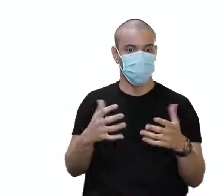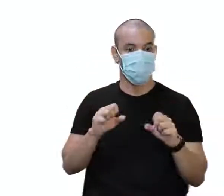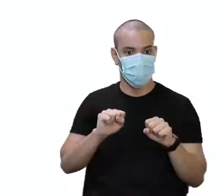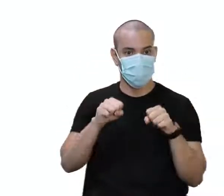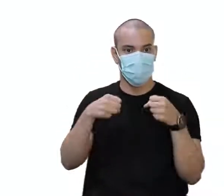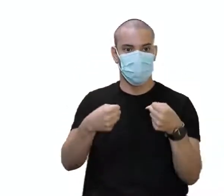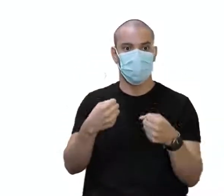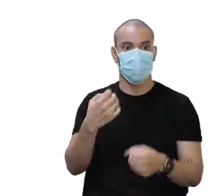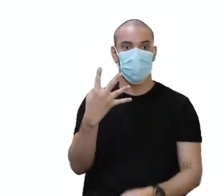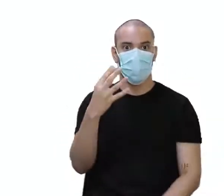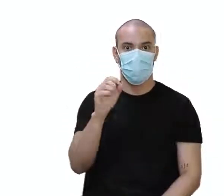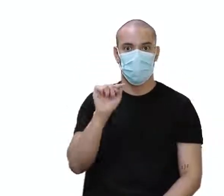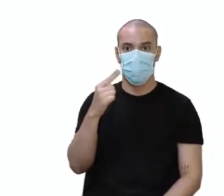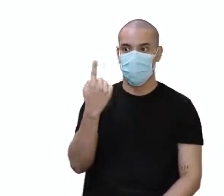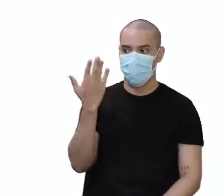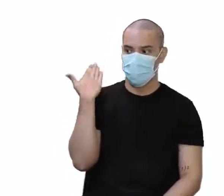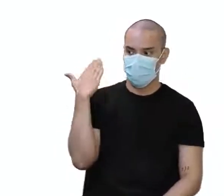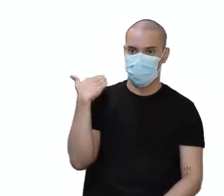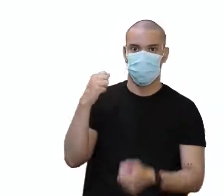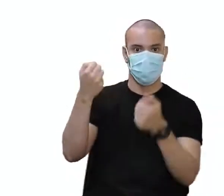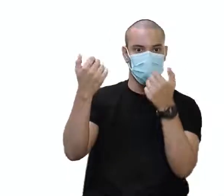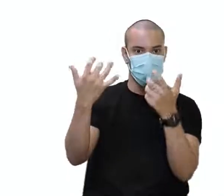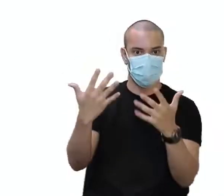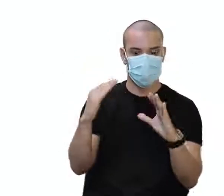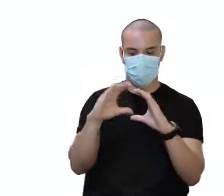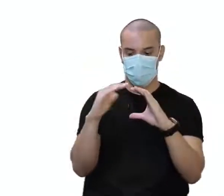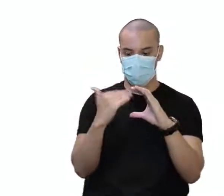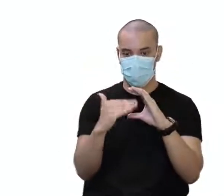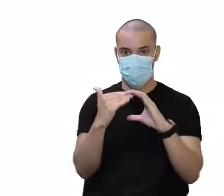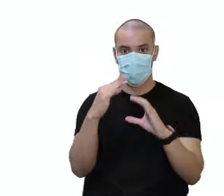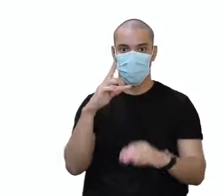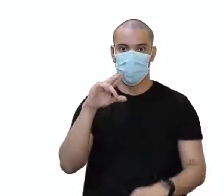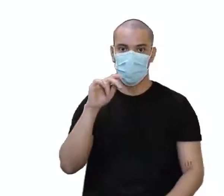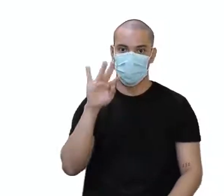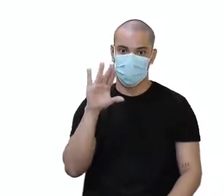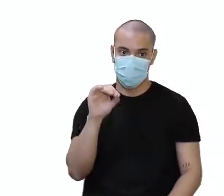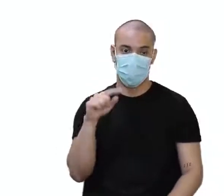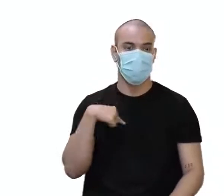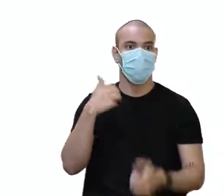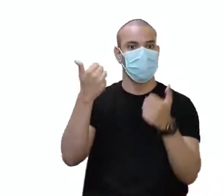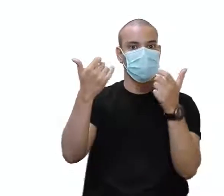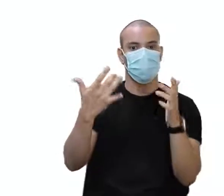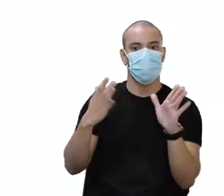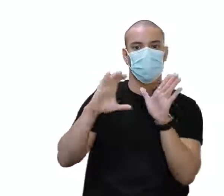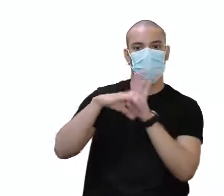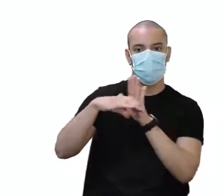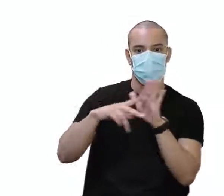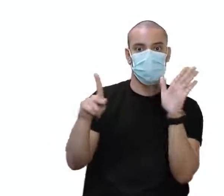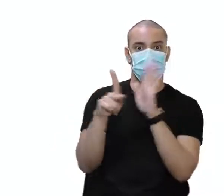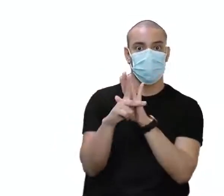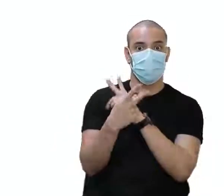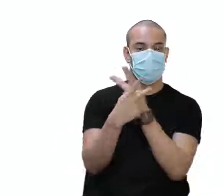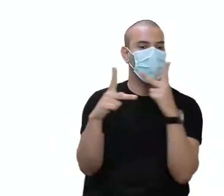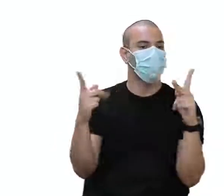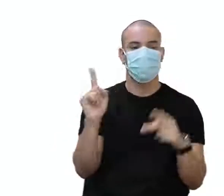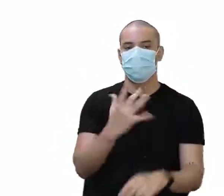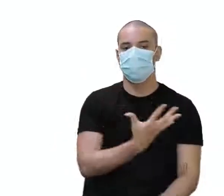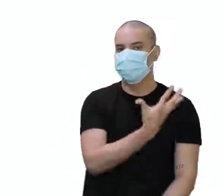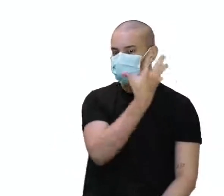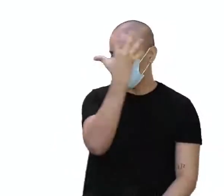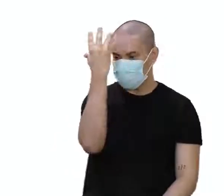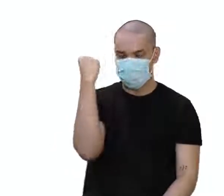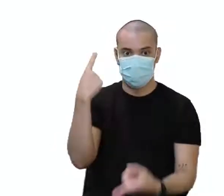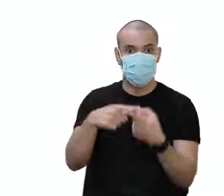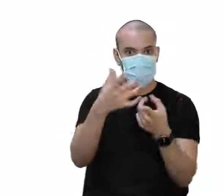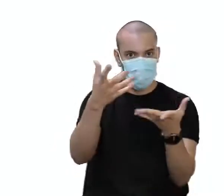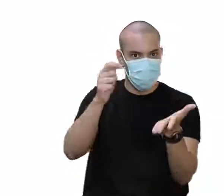enfatizando a aula 40.1, que nós vimos os níveis tróficos, e aí a gente traz um conceito aqui para você, né? Para você não esquecer, se você